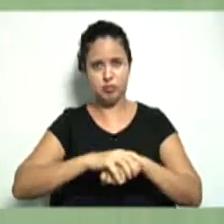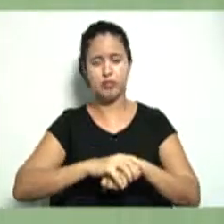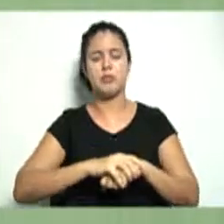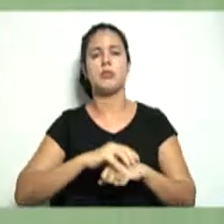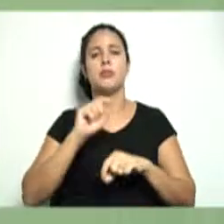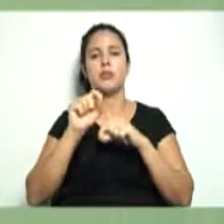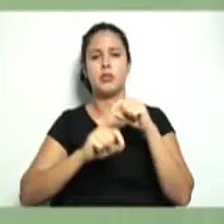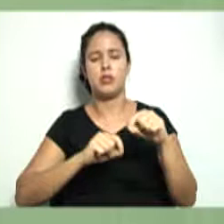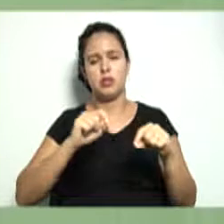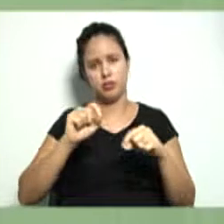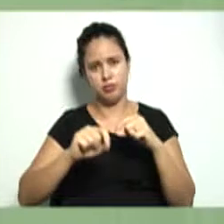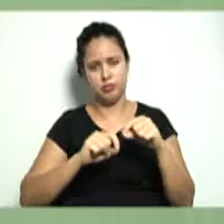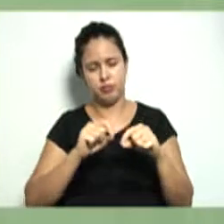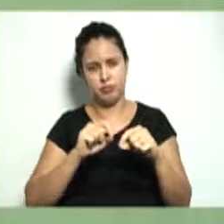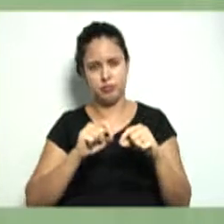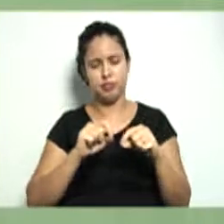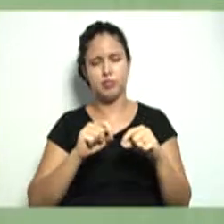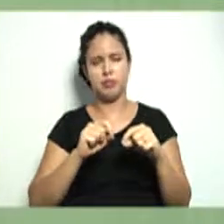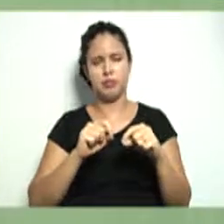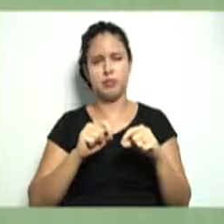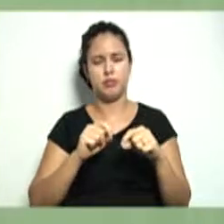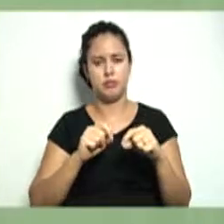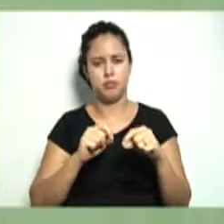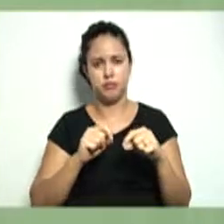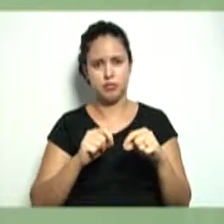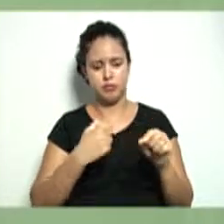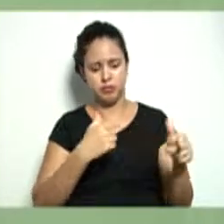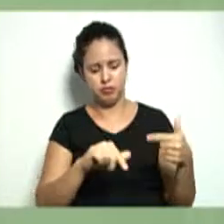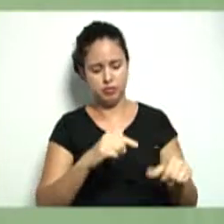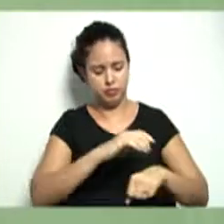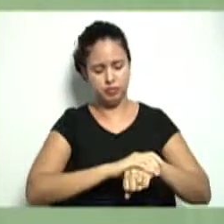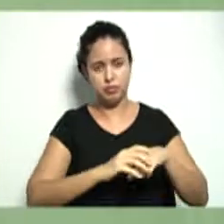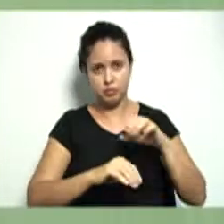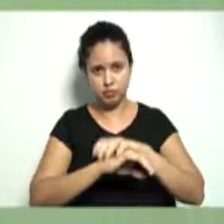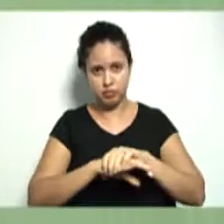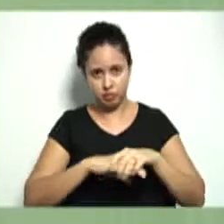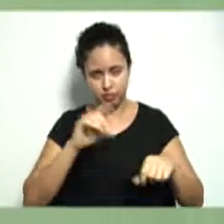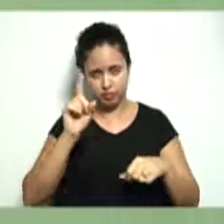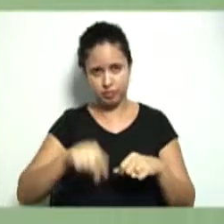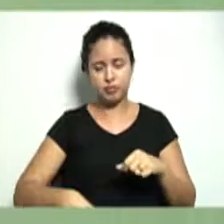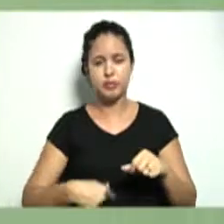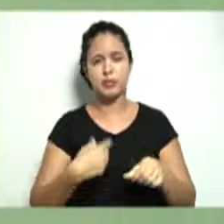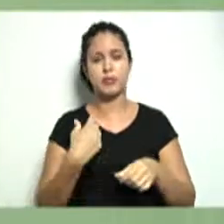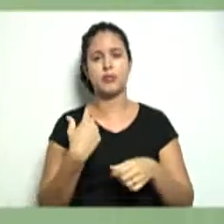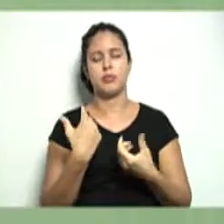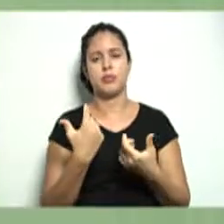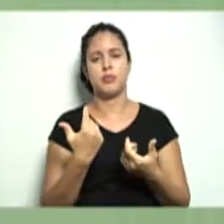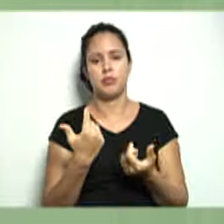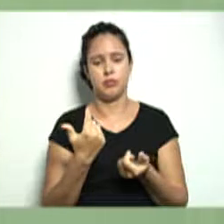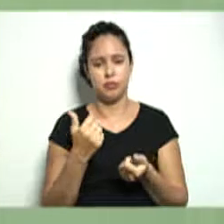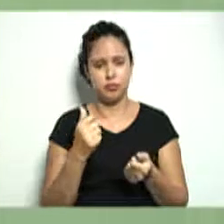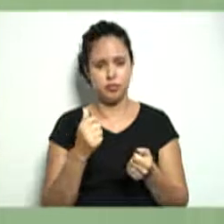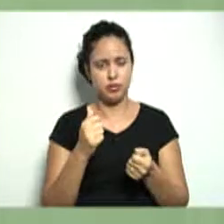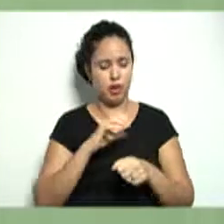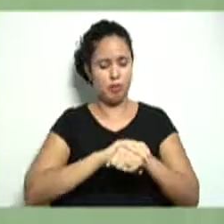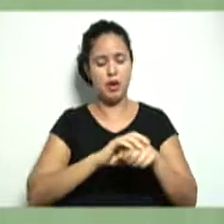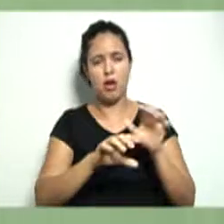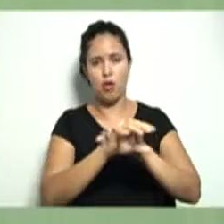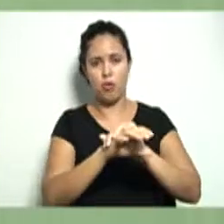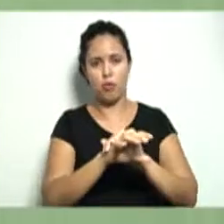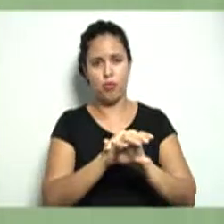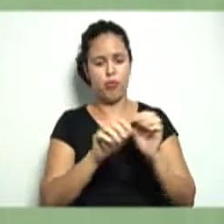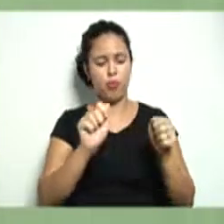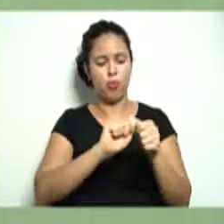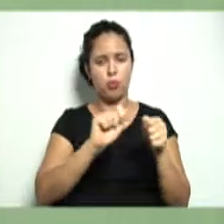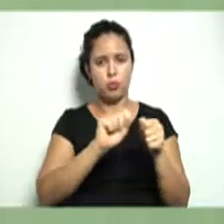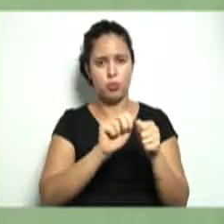manual. O trabalho manual é aquele realizado com as mãos e com o